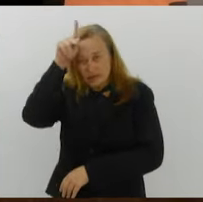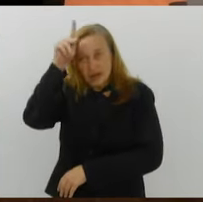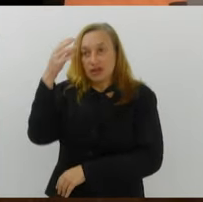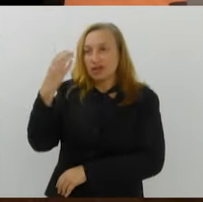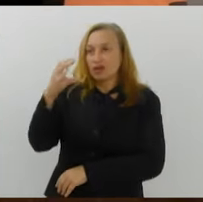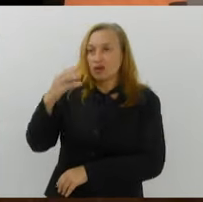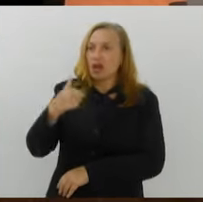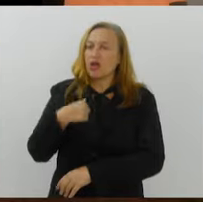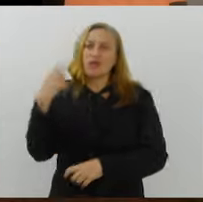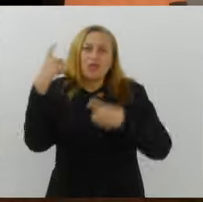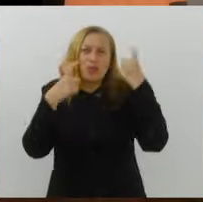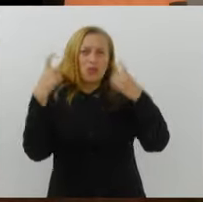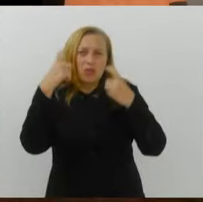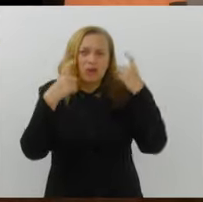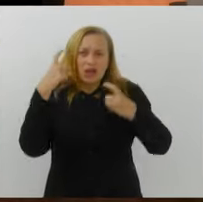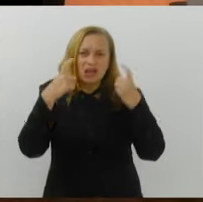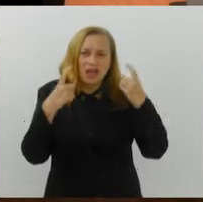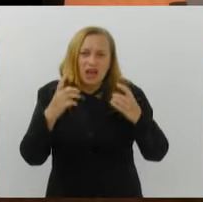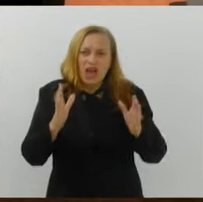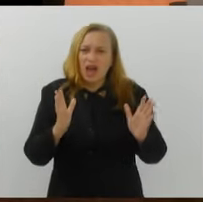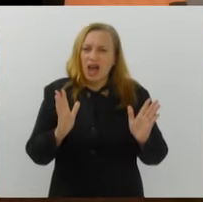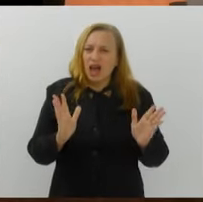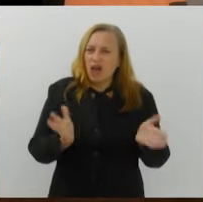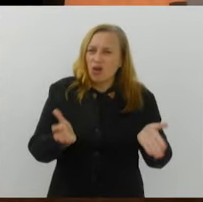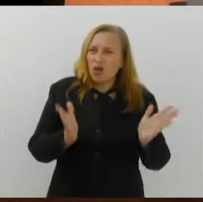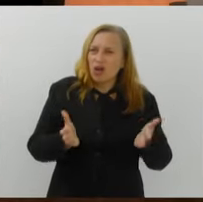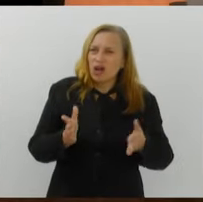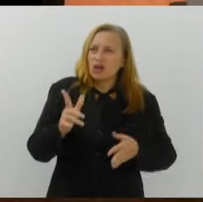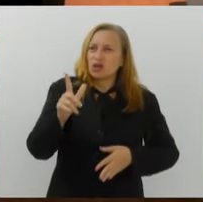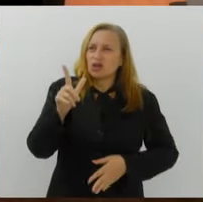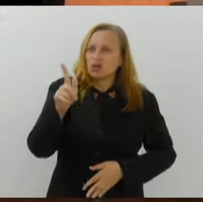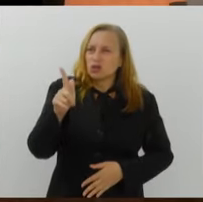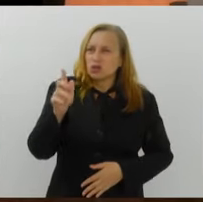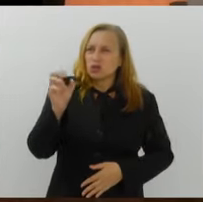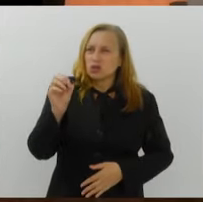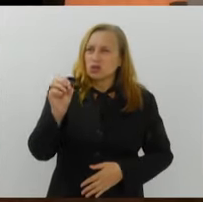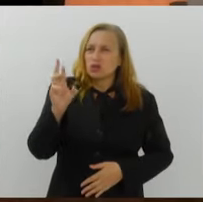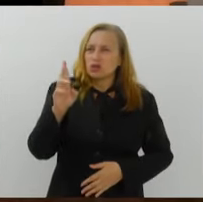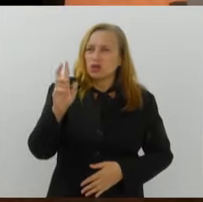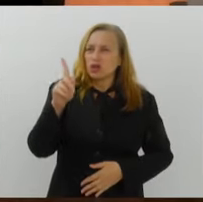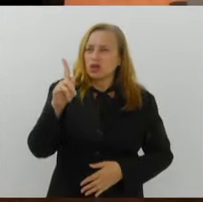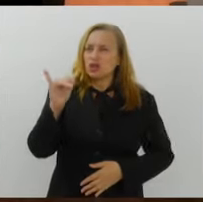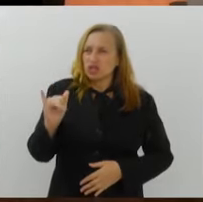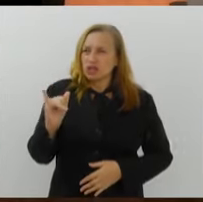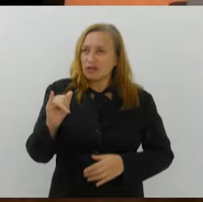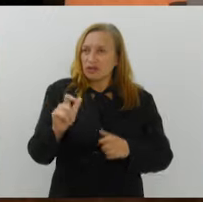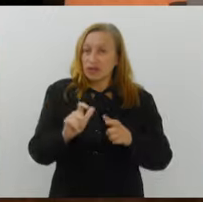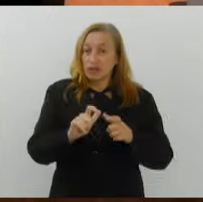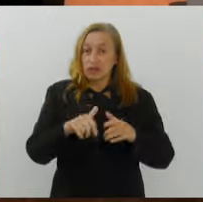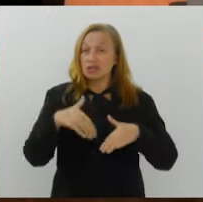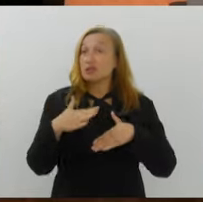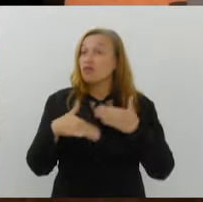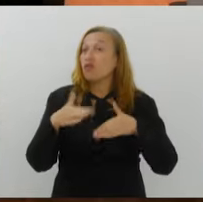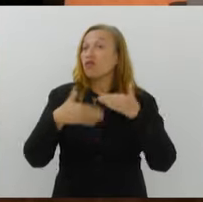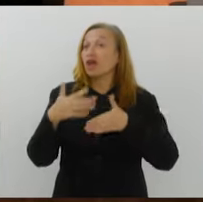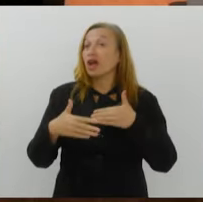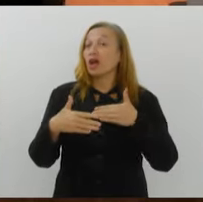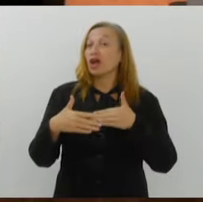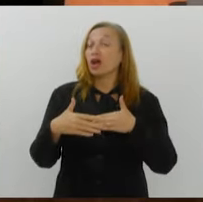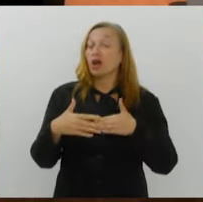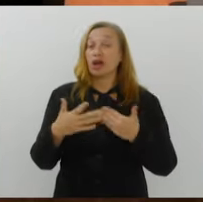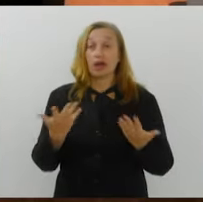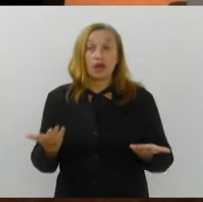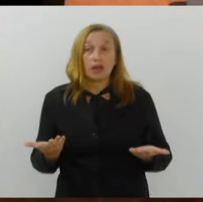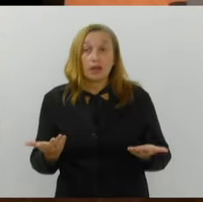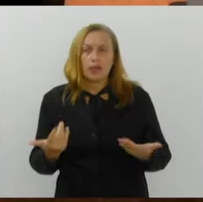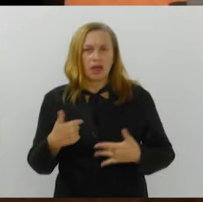preocupado, eu falei, porra, agora o Jordi vai potencializar, vai crescer, entendeu? Porque o irmão veio, né? Agora tem mesmo sobrenome, conteúdo.